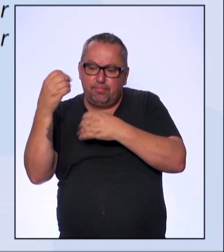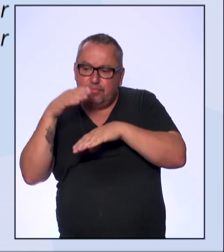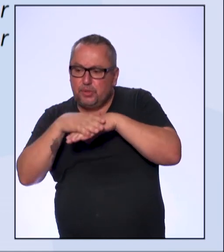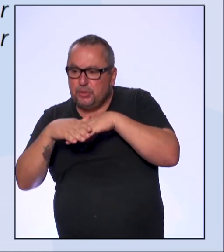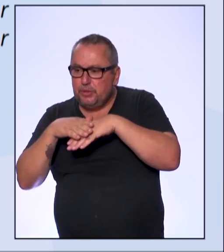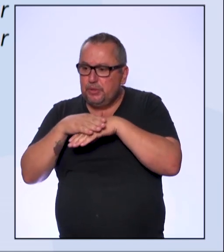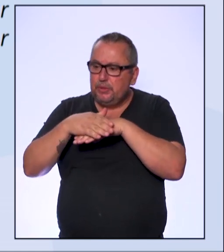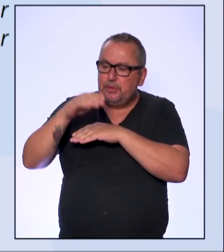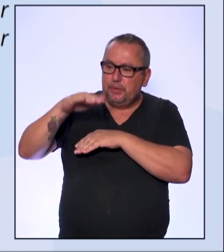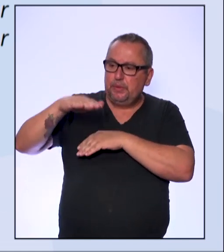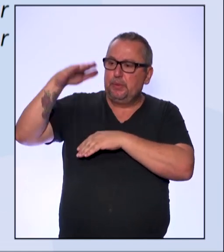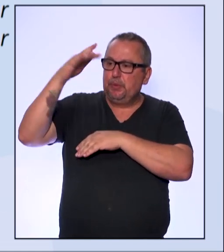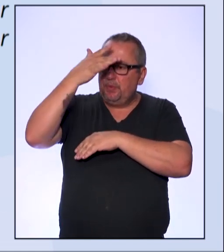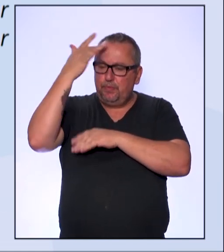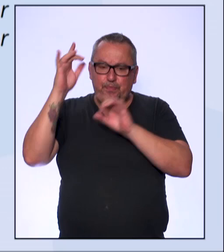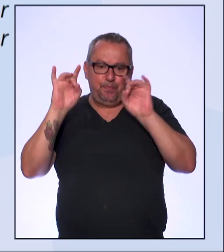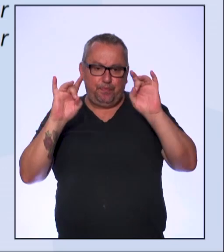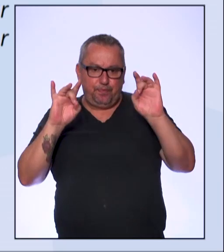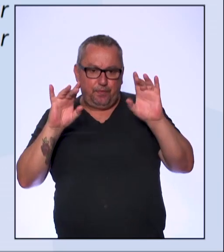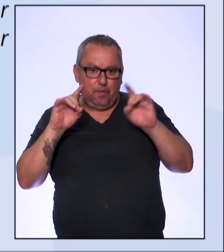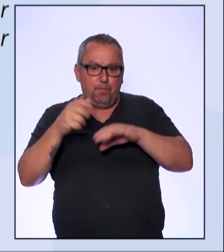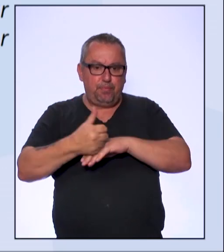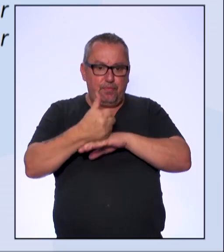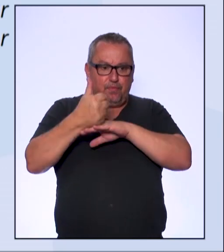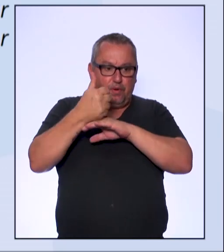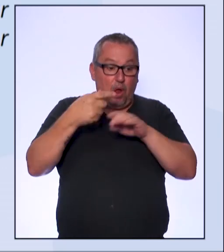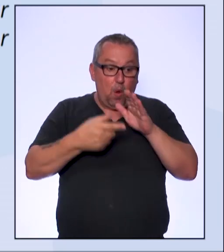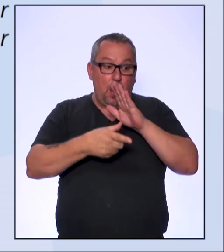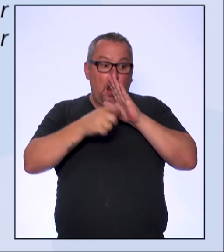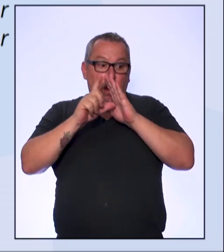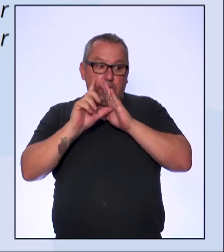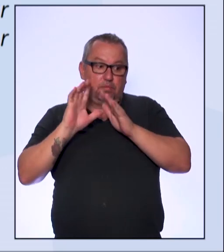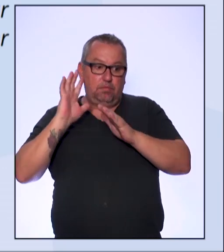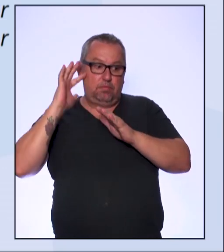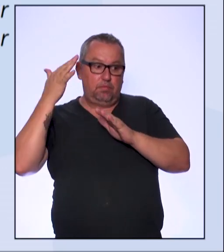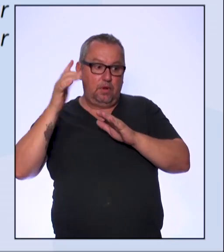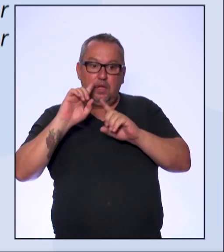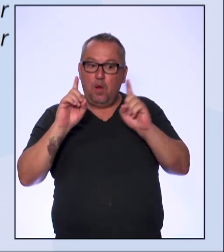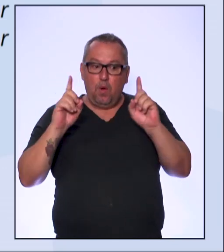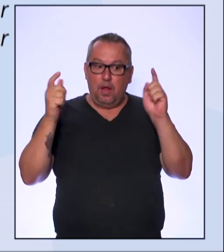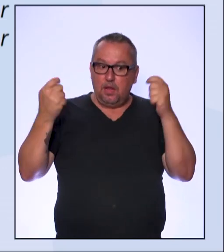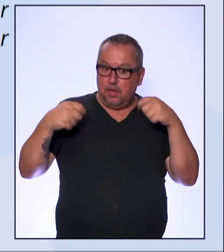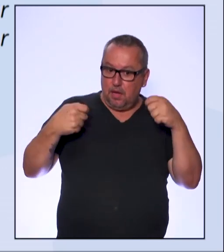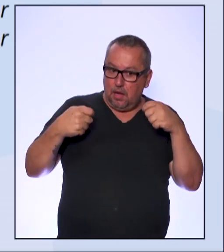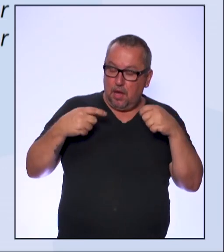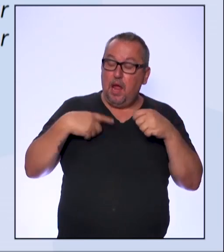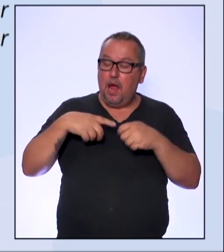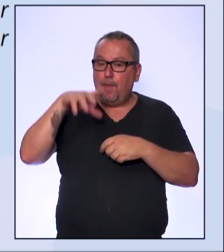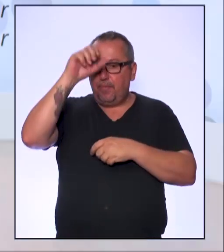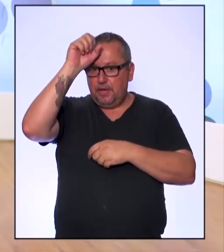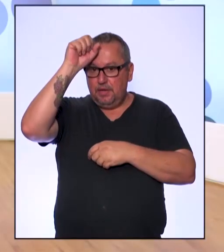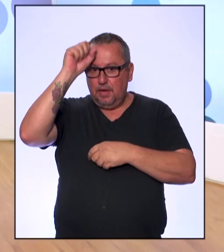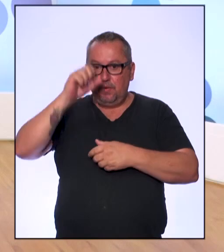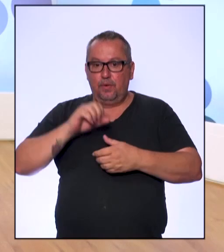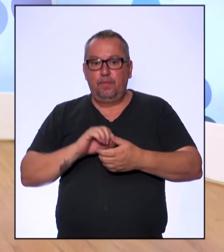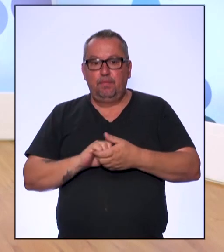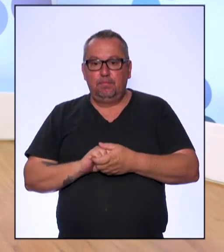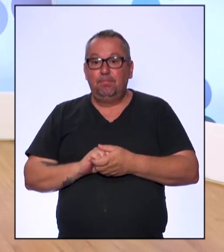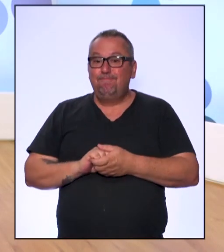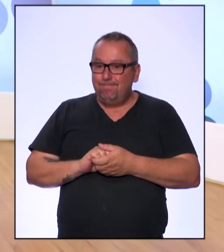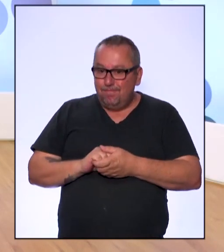com especialistas, antes de tomar qualquer atitude não é dependência, é aprendizado. Muito